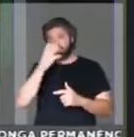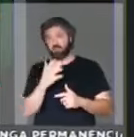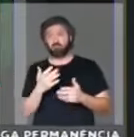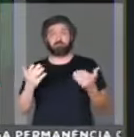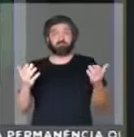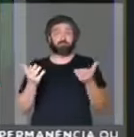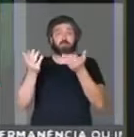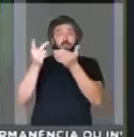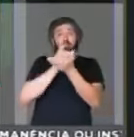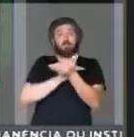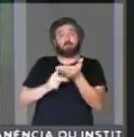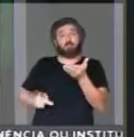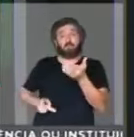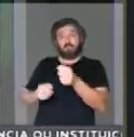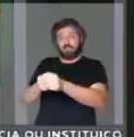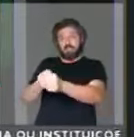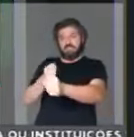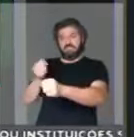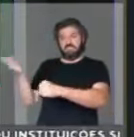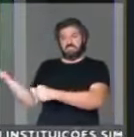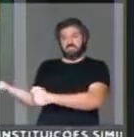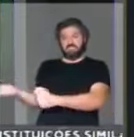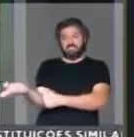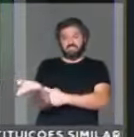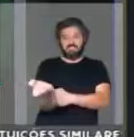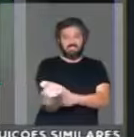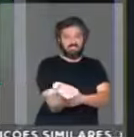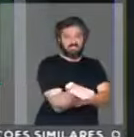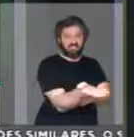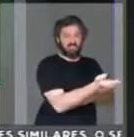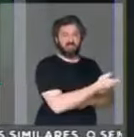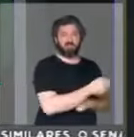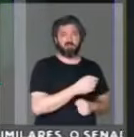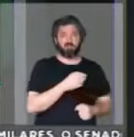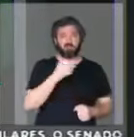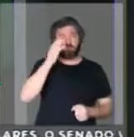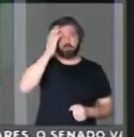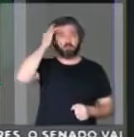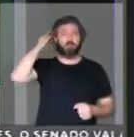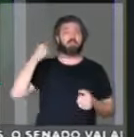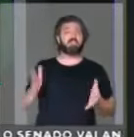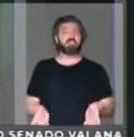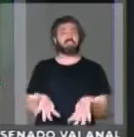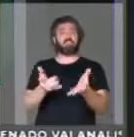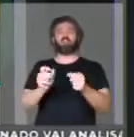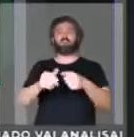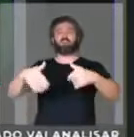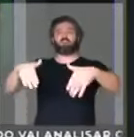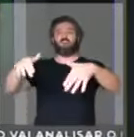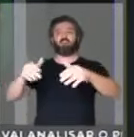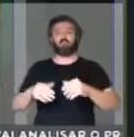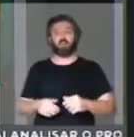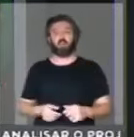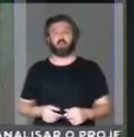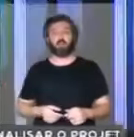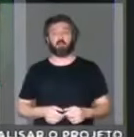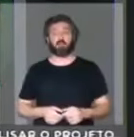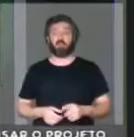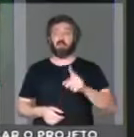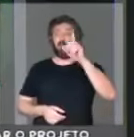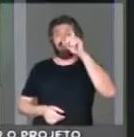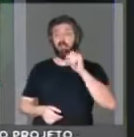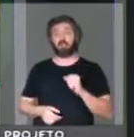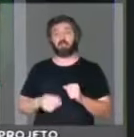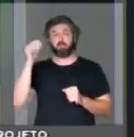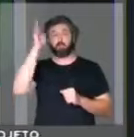presidente o presidente motosserra que está incentivando manifestações como estas aliás o brasil